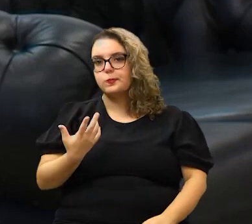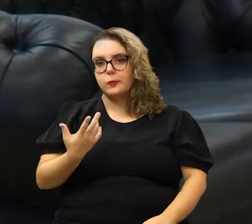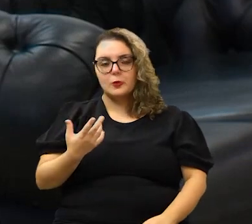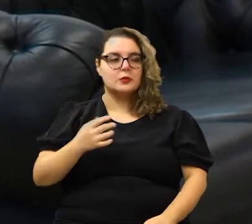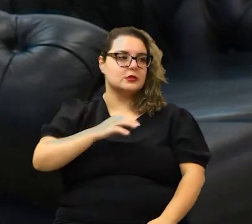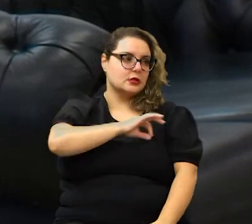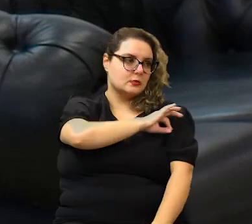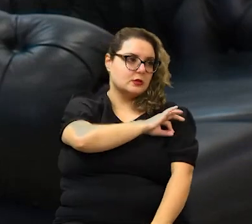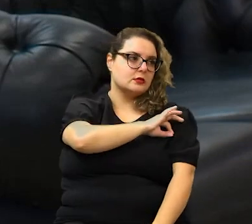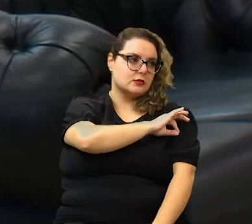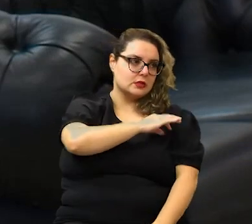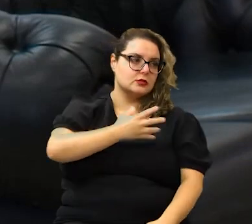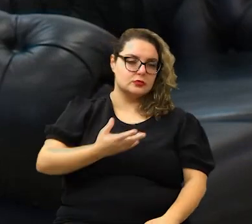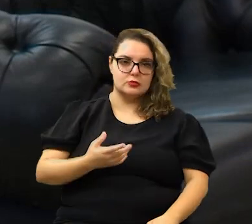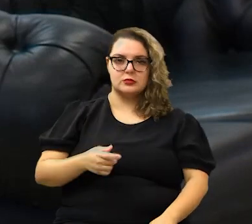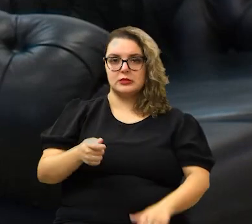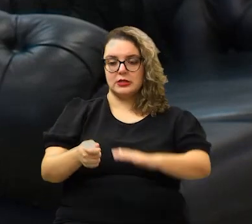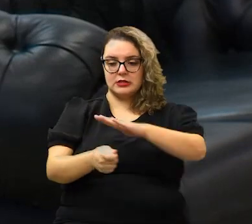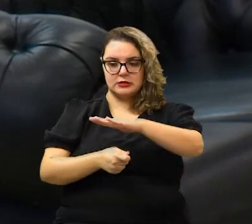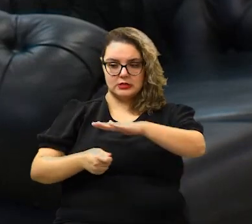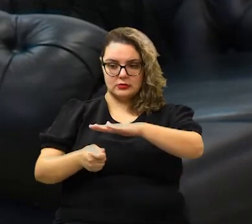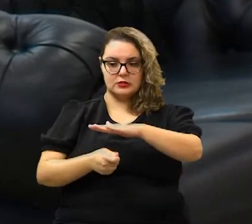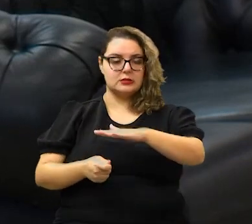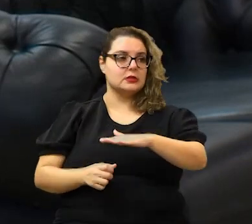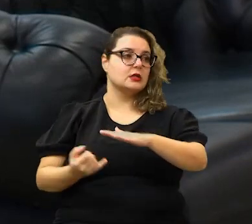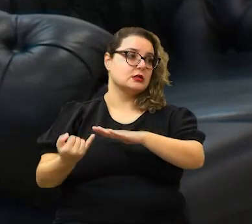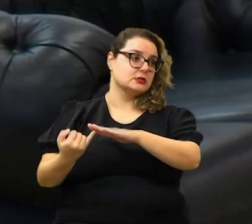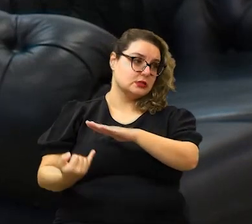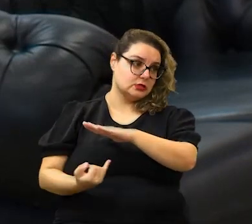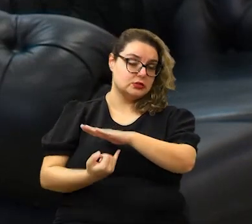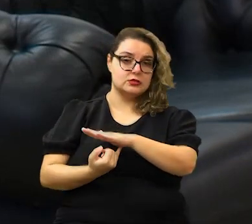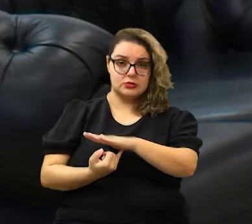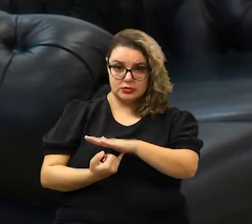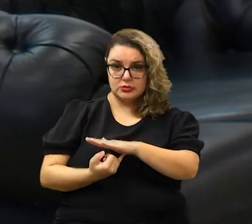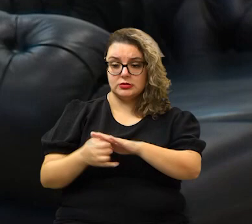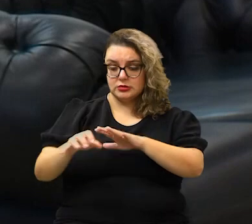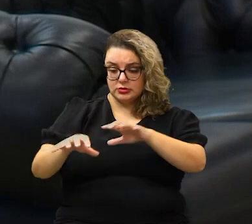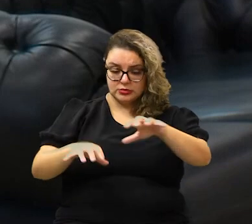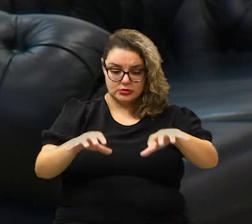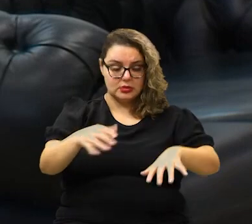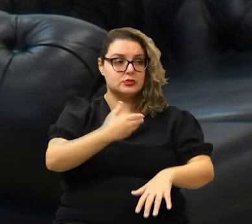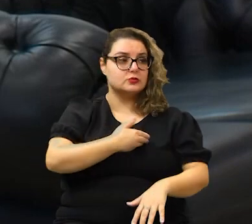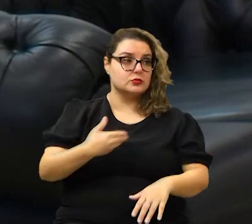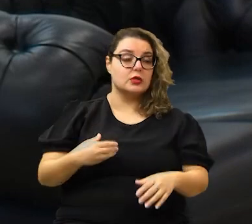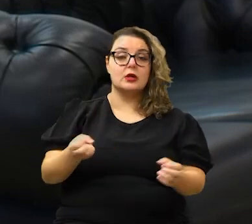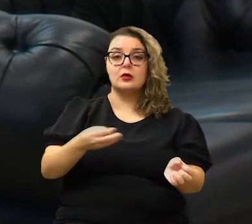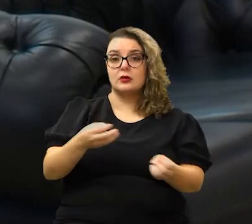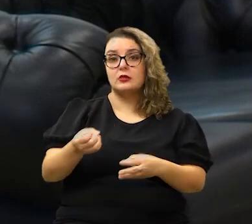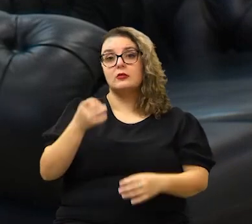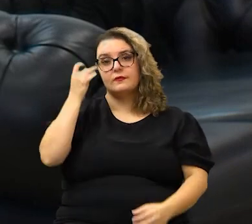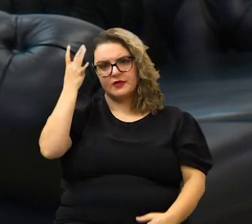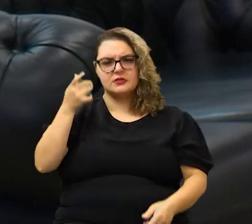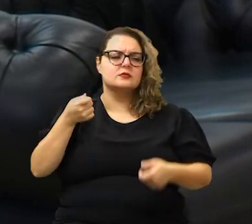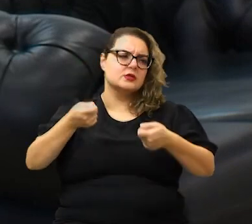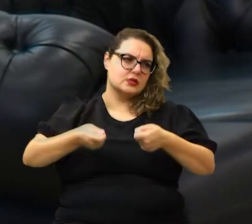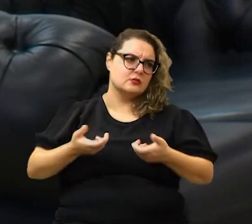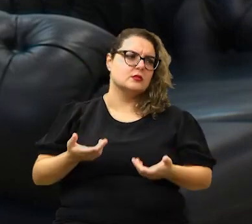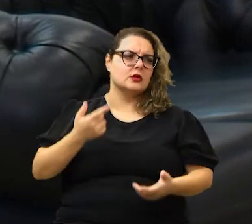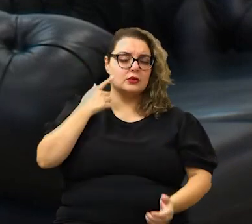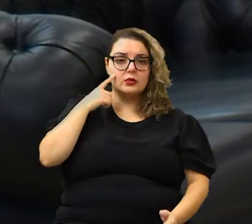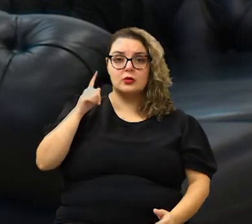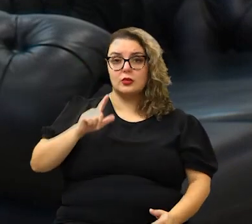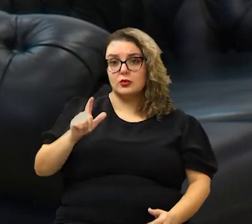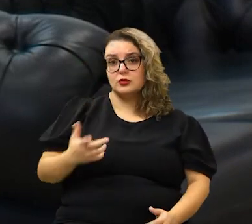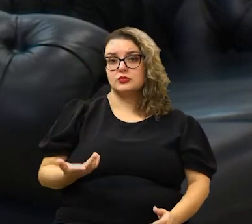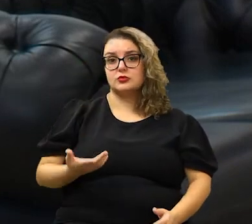advogados da prefeitura, das autarquias, das entidades públicas atualizados, isso facilita e